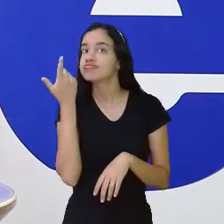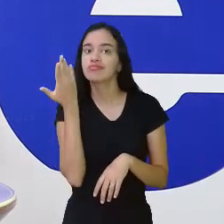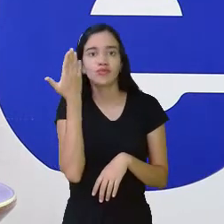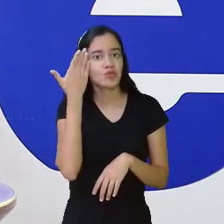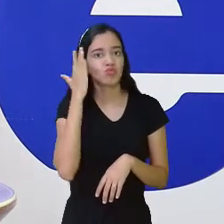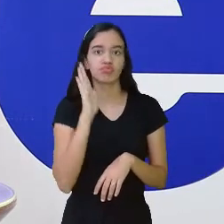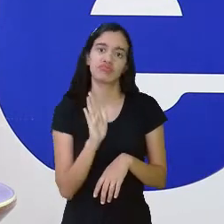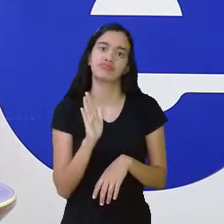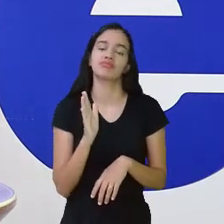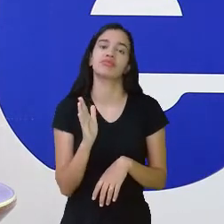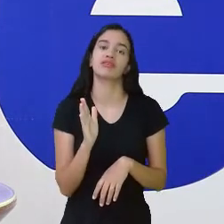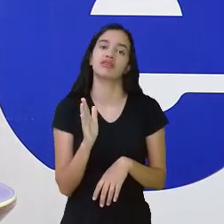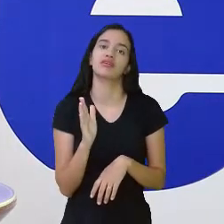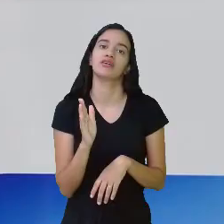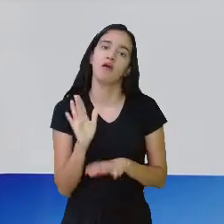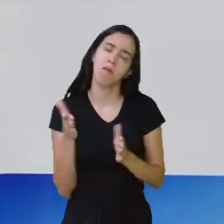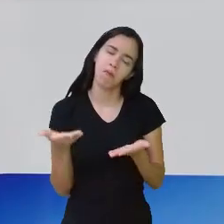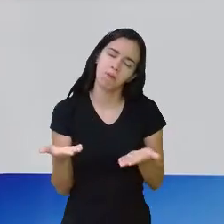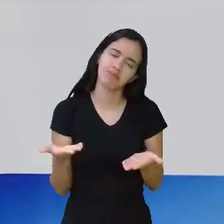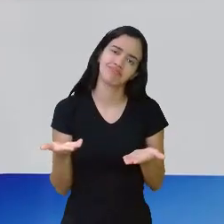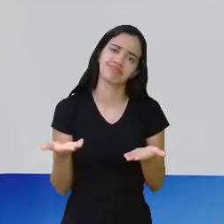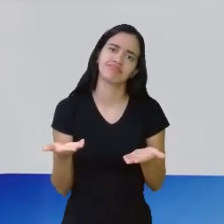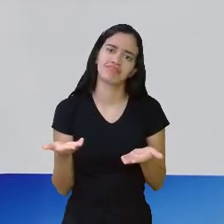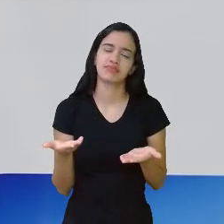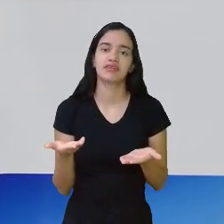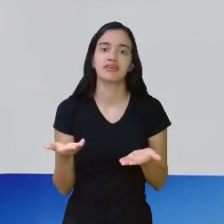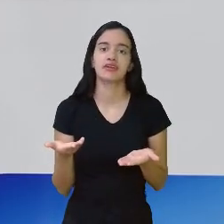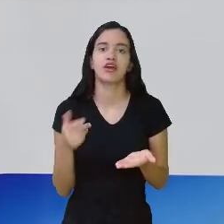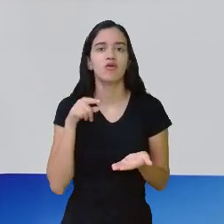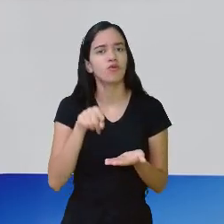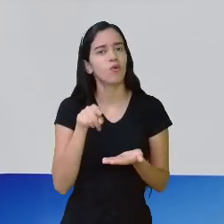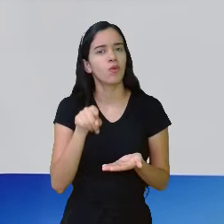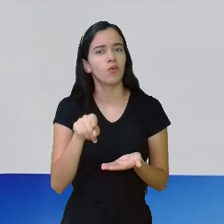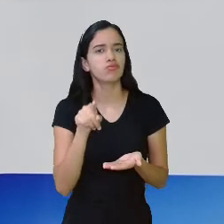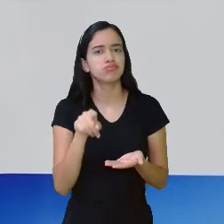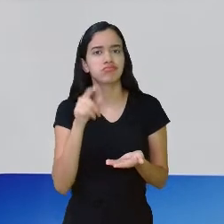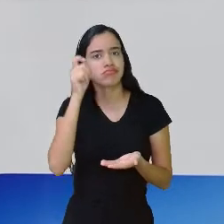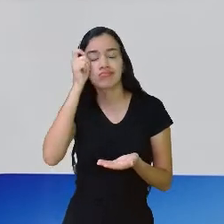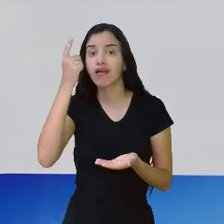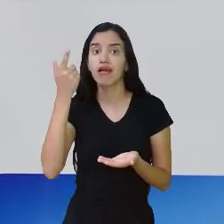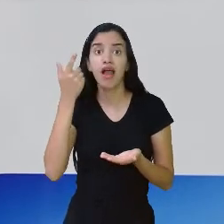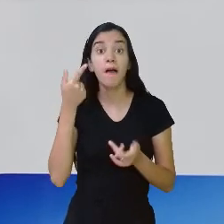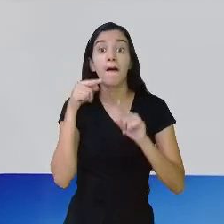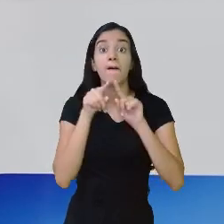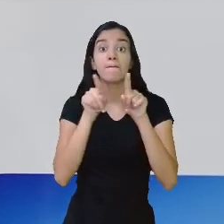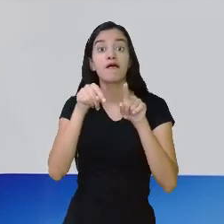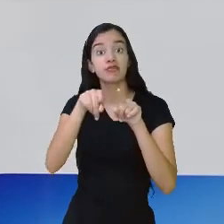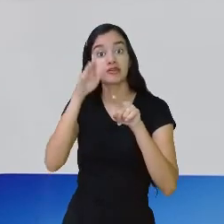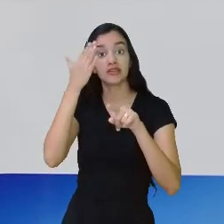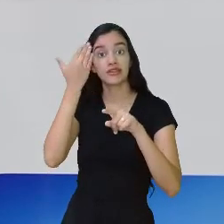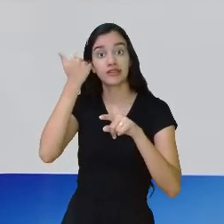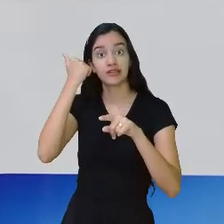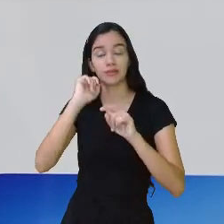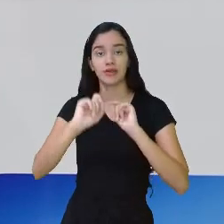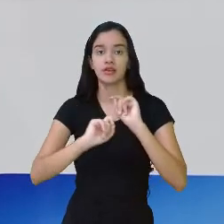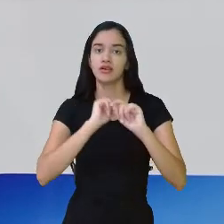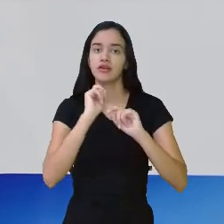Mauricéia. Ô, Ana, que isto? Você não faz ideia. Mas será que você sabe o que